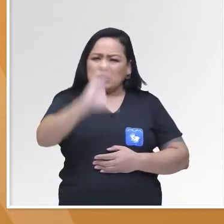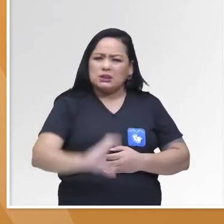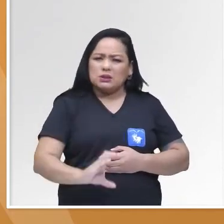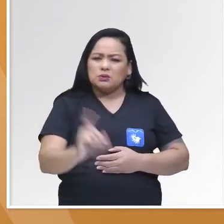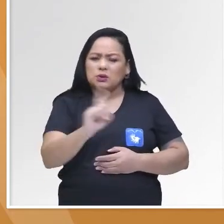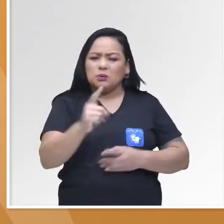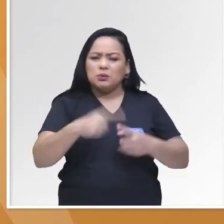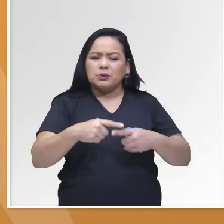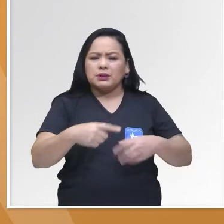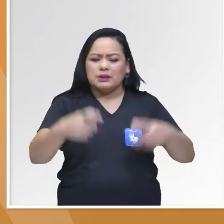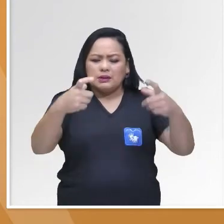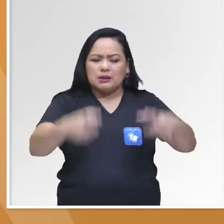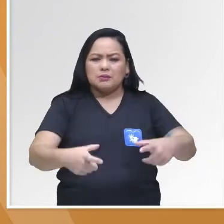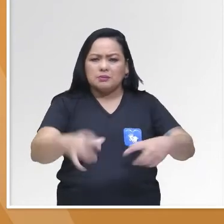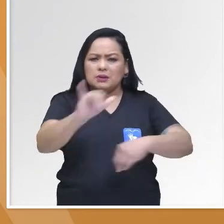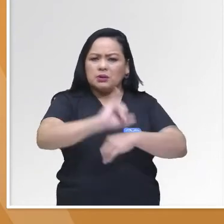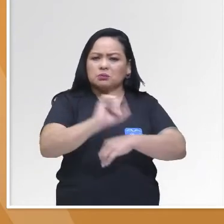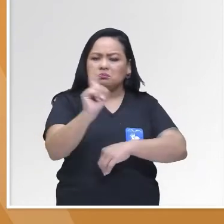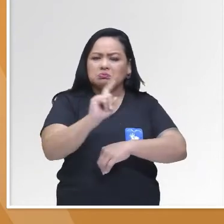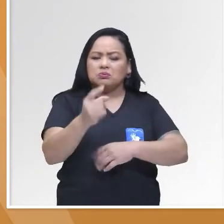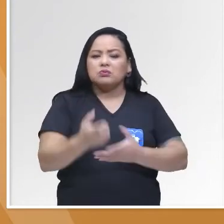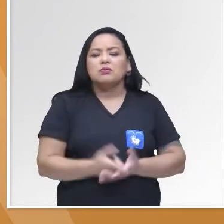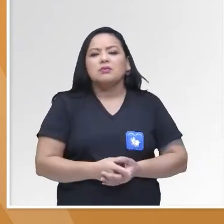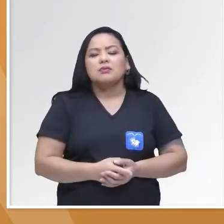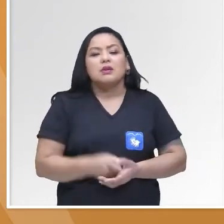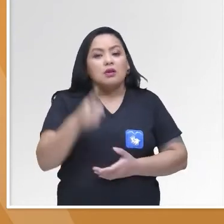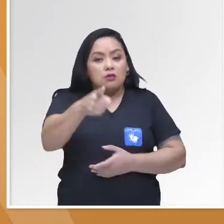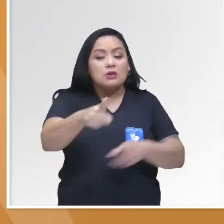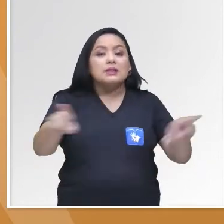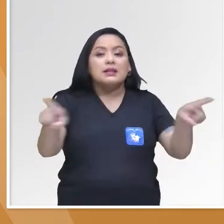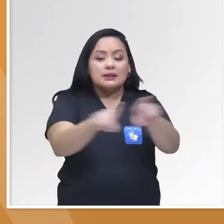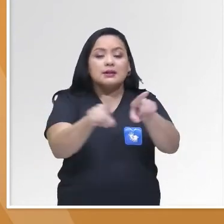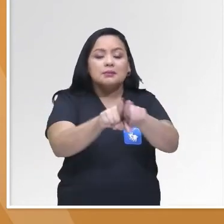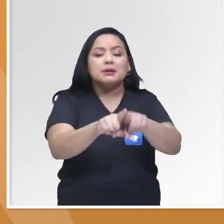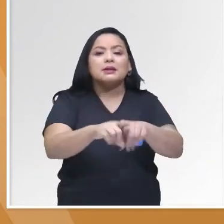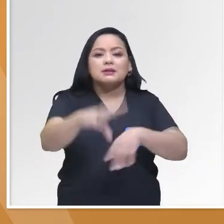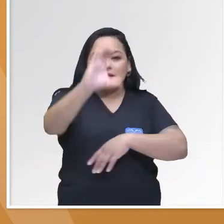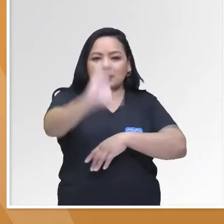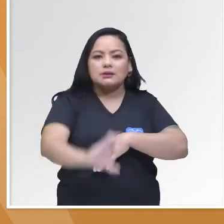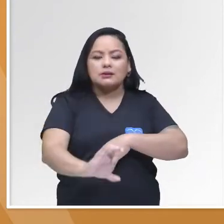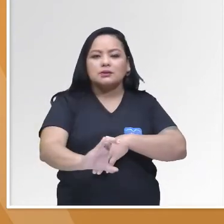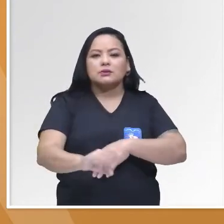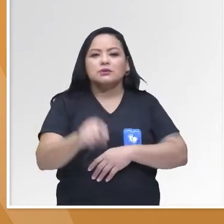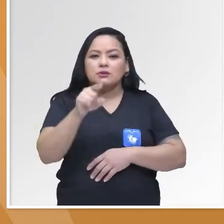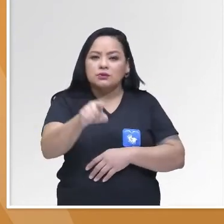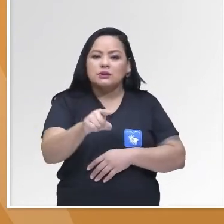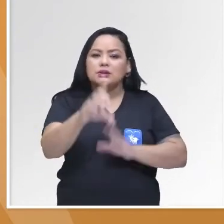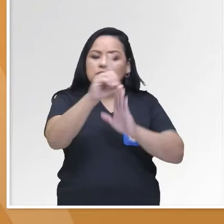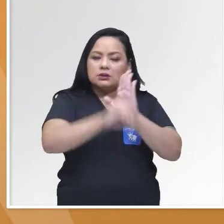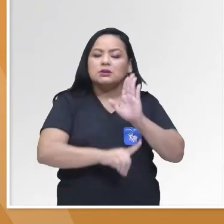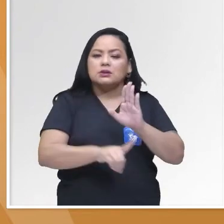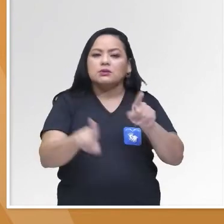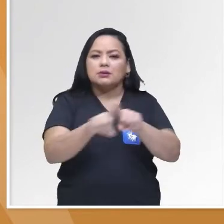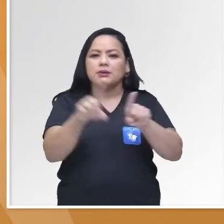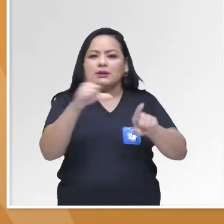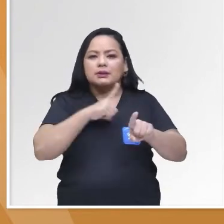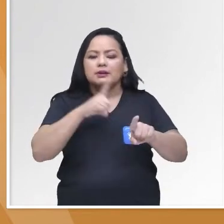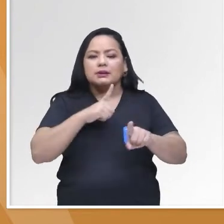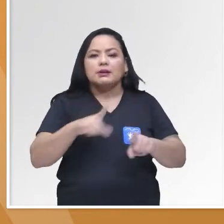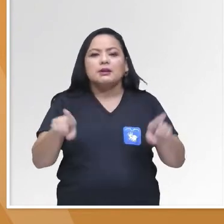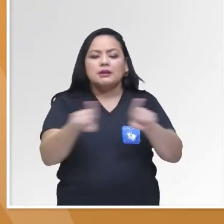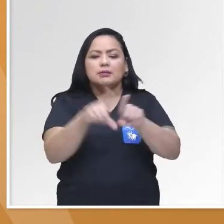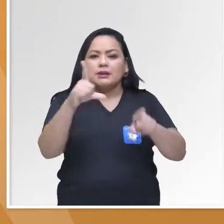na cidade? Não, você também é um cidadão, você também tem direitos e também